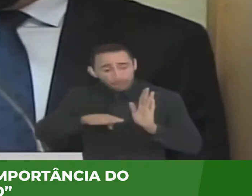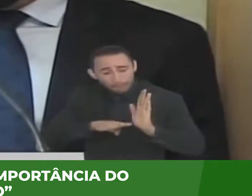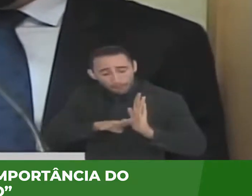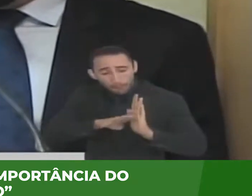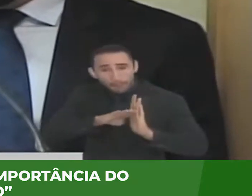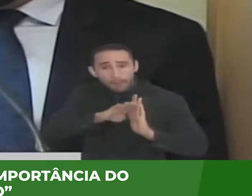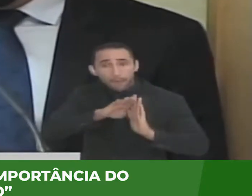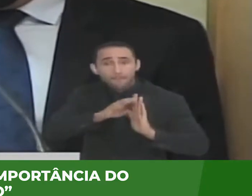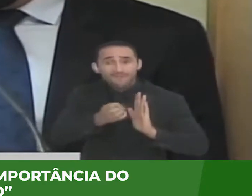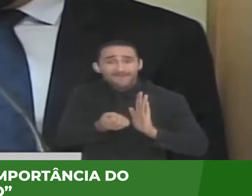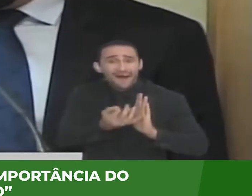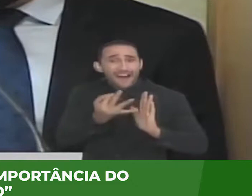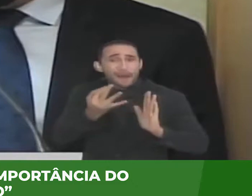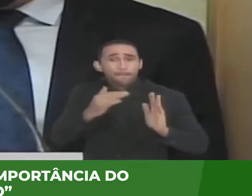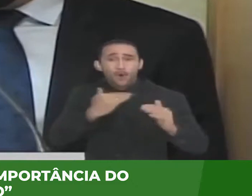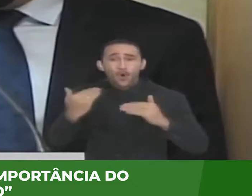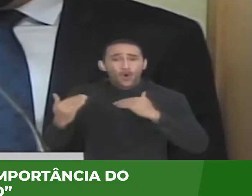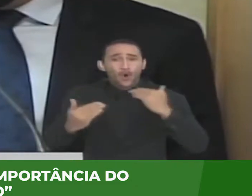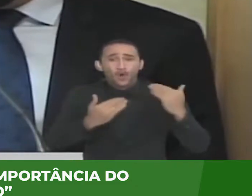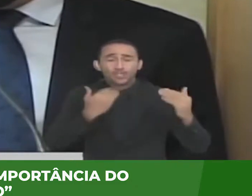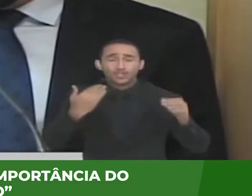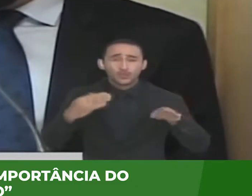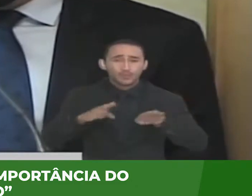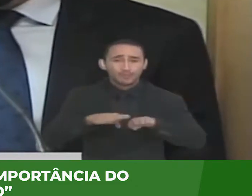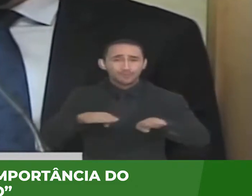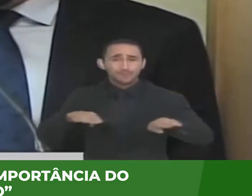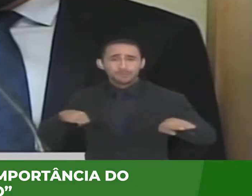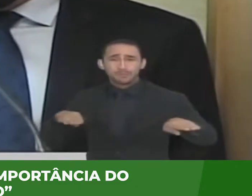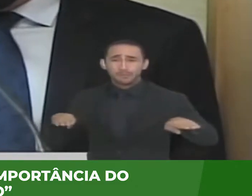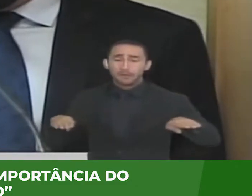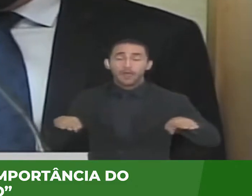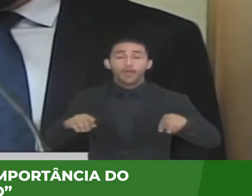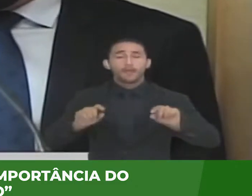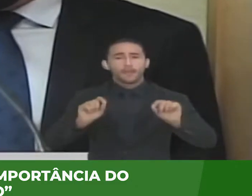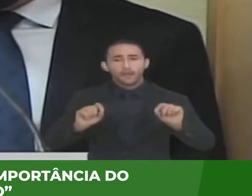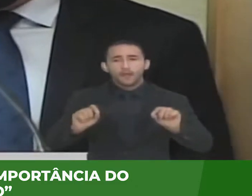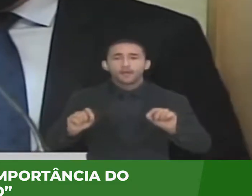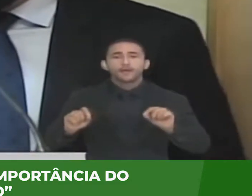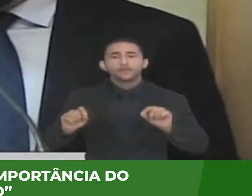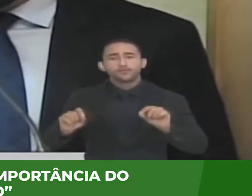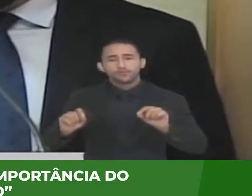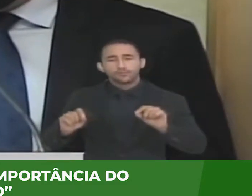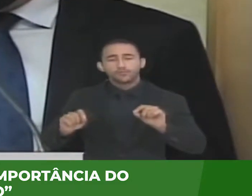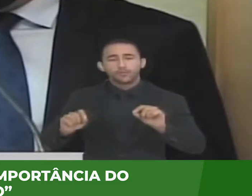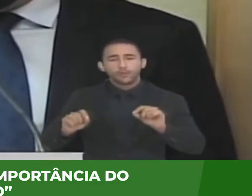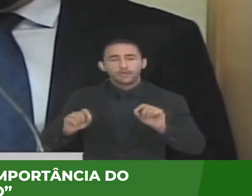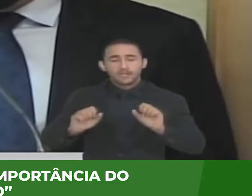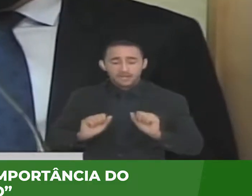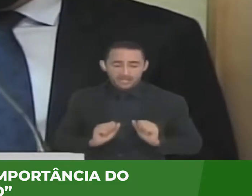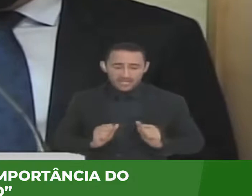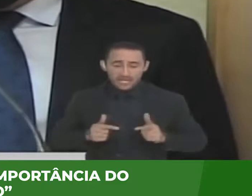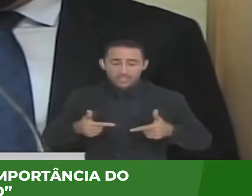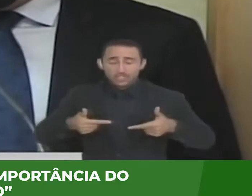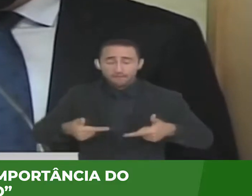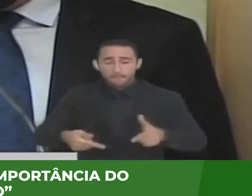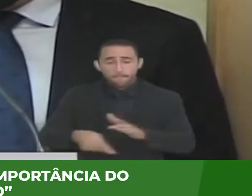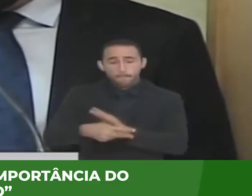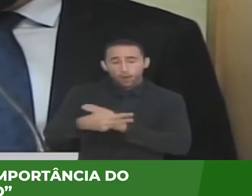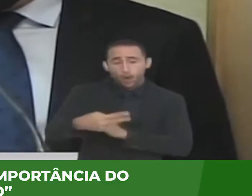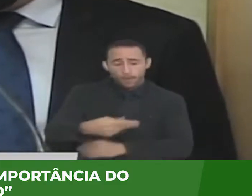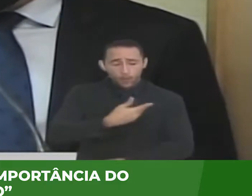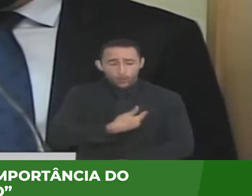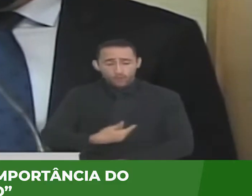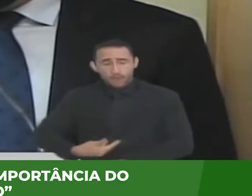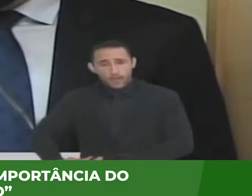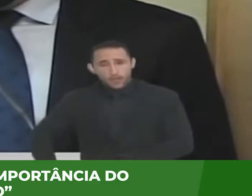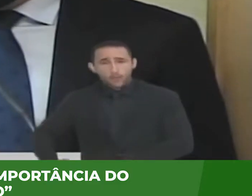do movimento e é uma ação coordenada entre o poder público e a sua EA sociedade civil a intenção